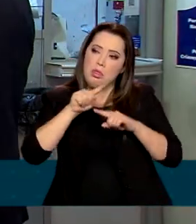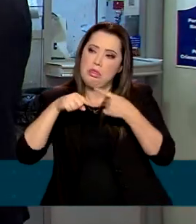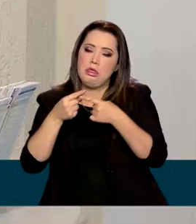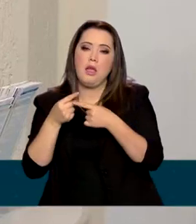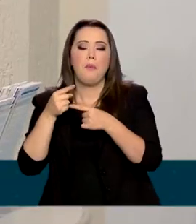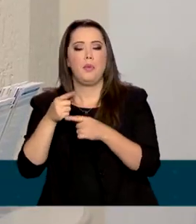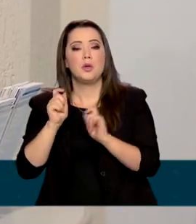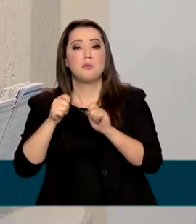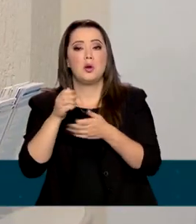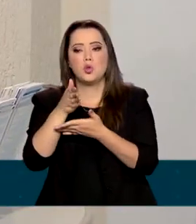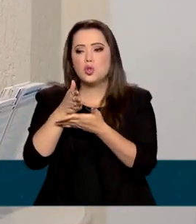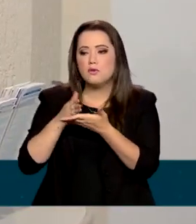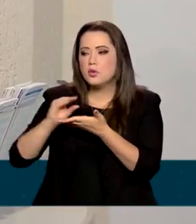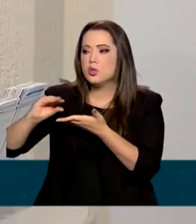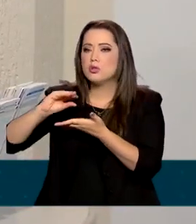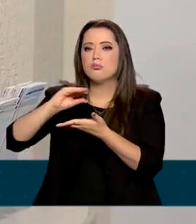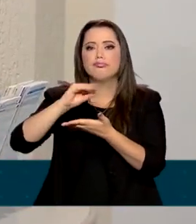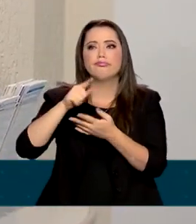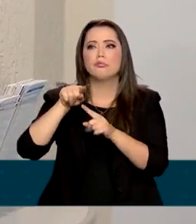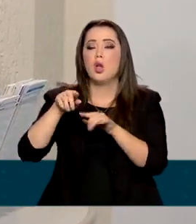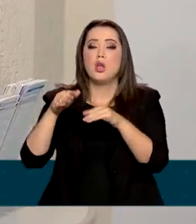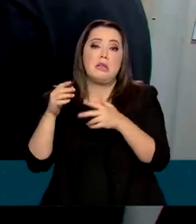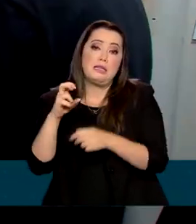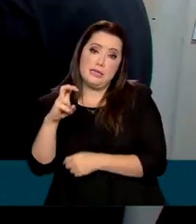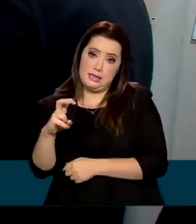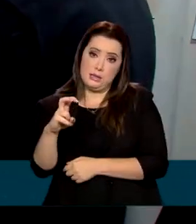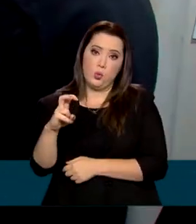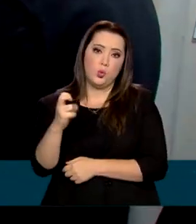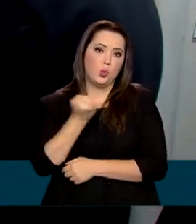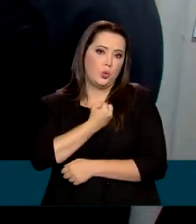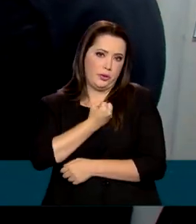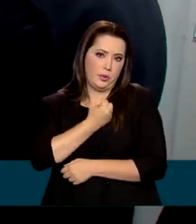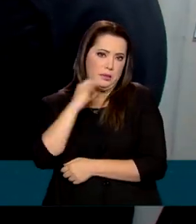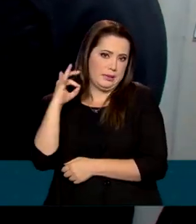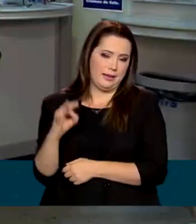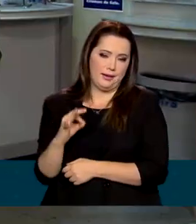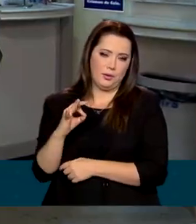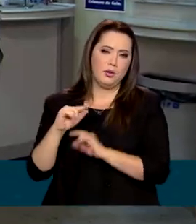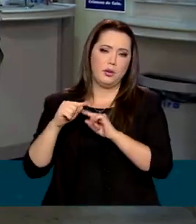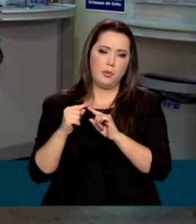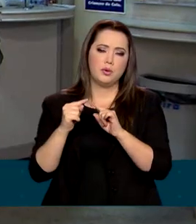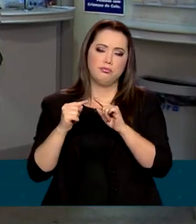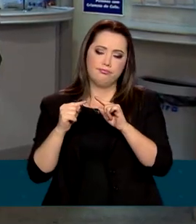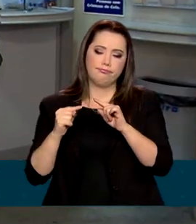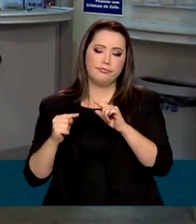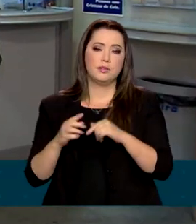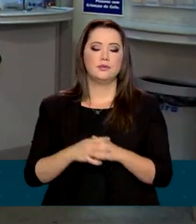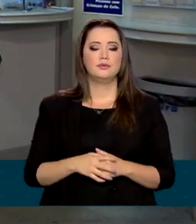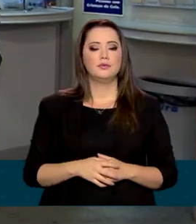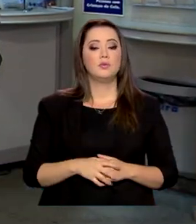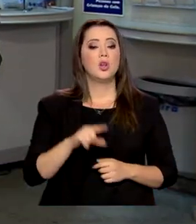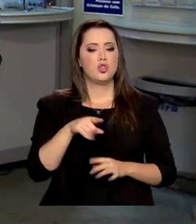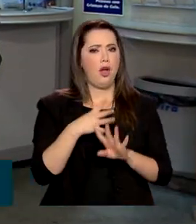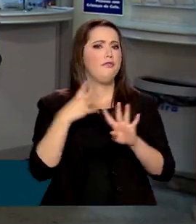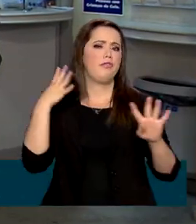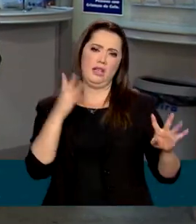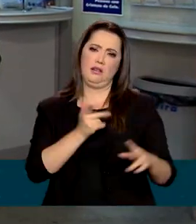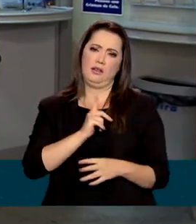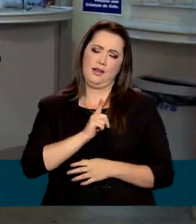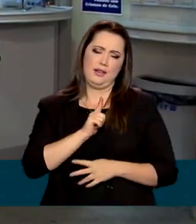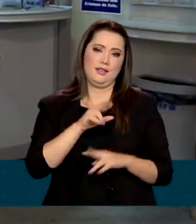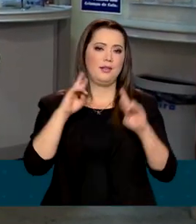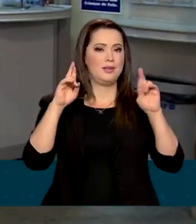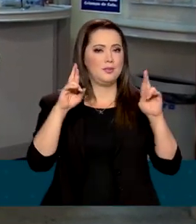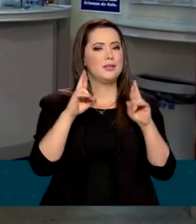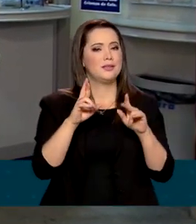a ser dividido entre os acertadores com 5 números e assim por diante. O movimento já aumentou, né? E até o final a expectativa